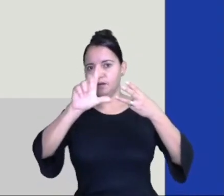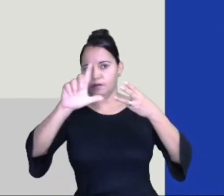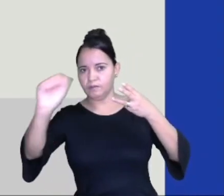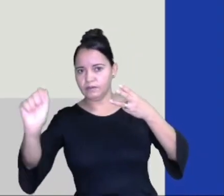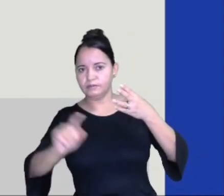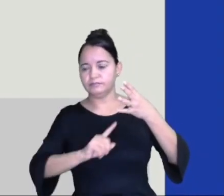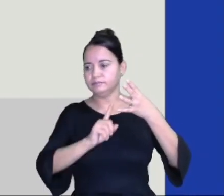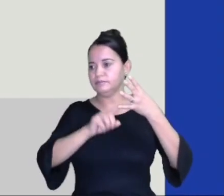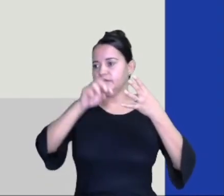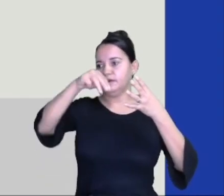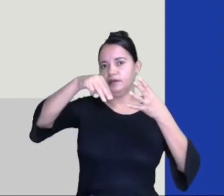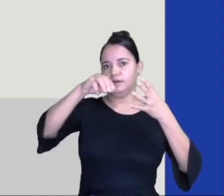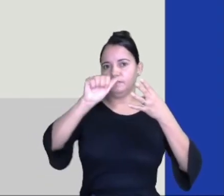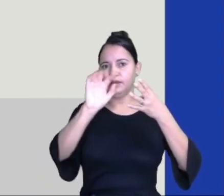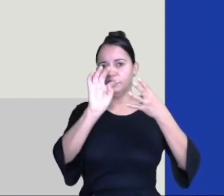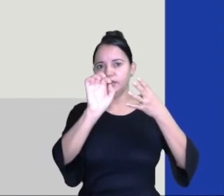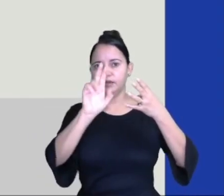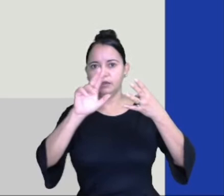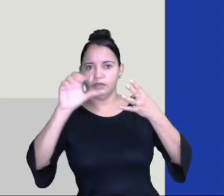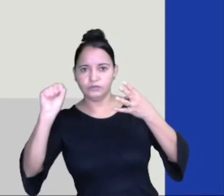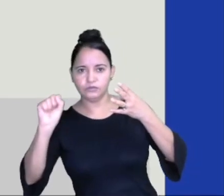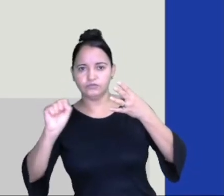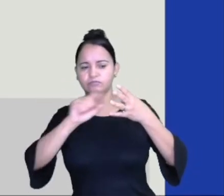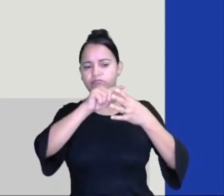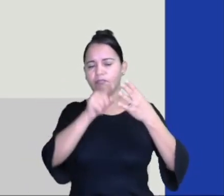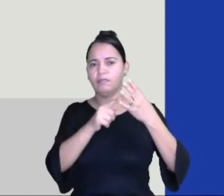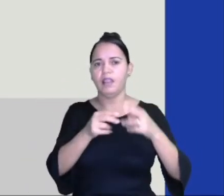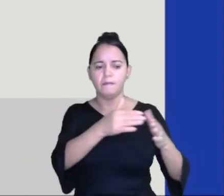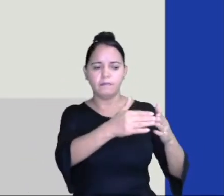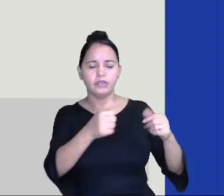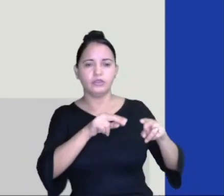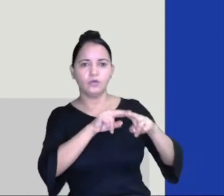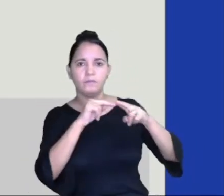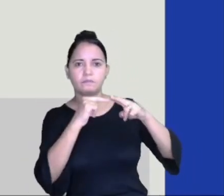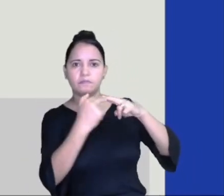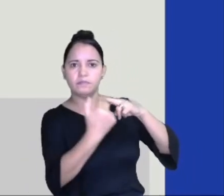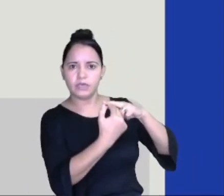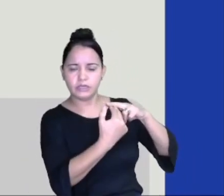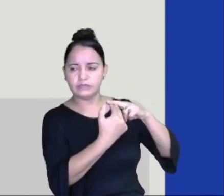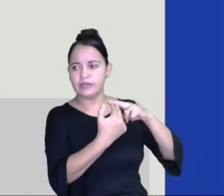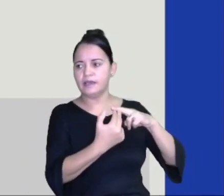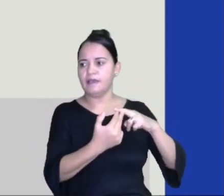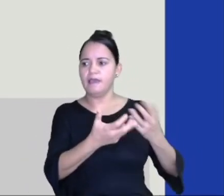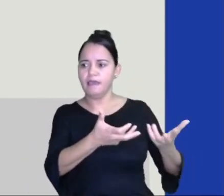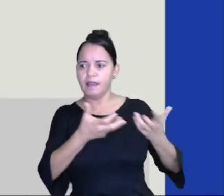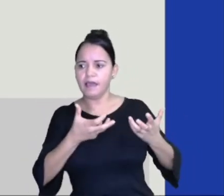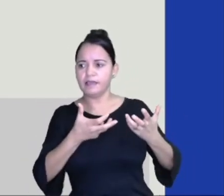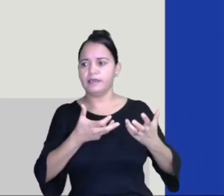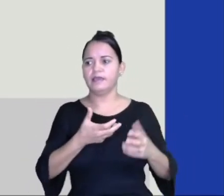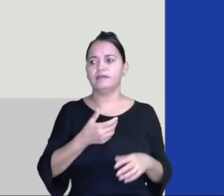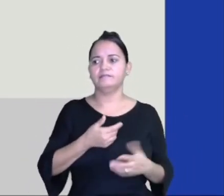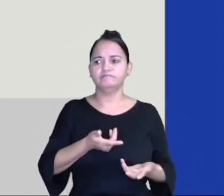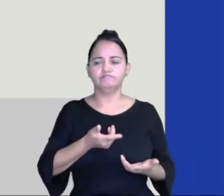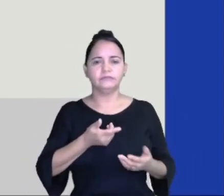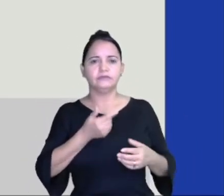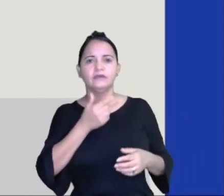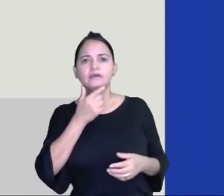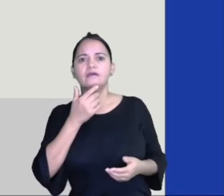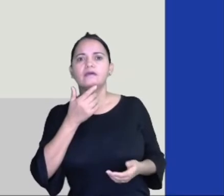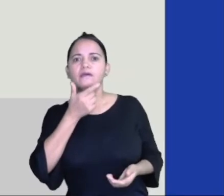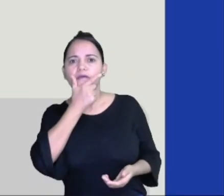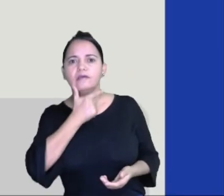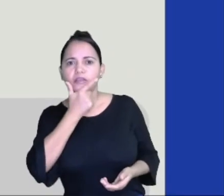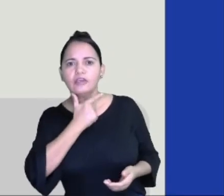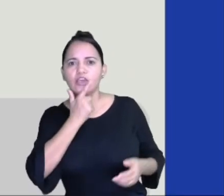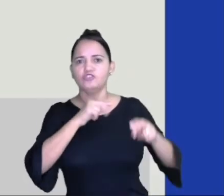queijos. Sabendo que a pizza foi dividida em 8 fatias, represente qual é a parte que será consumida por